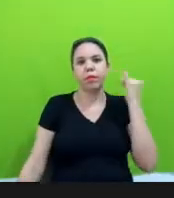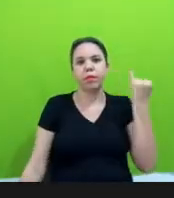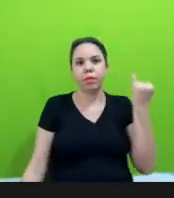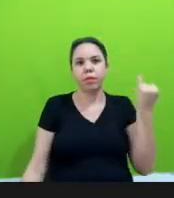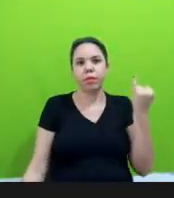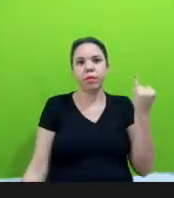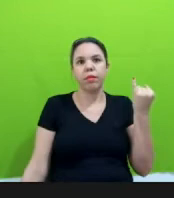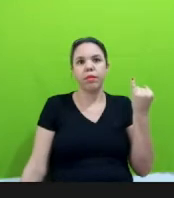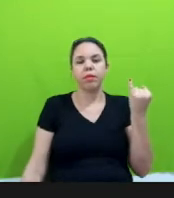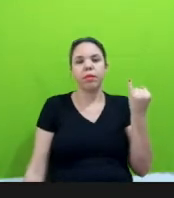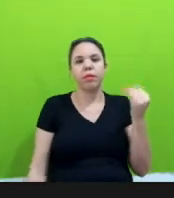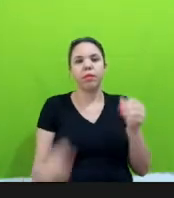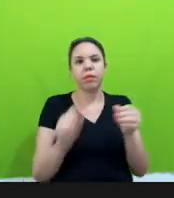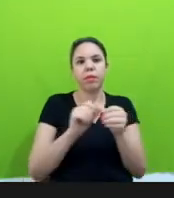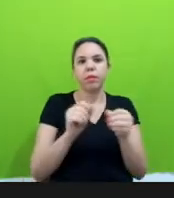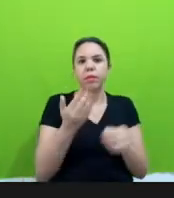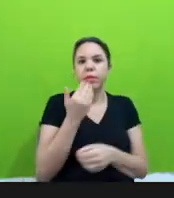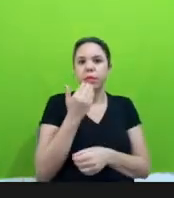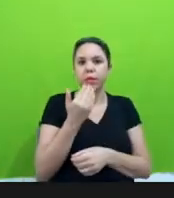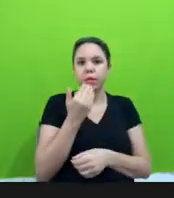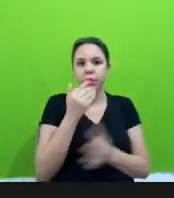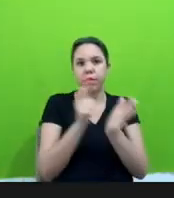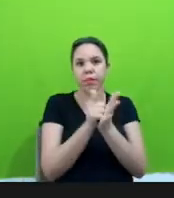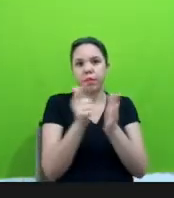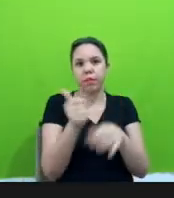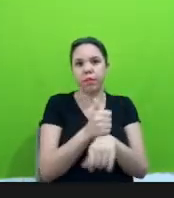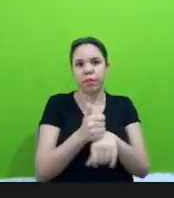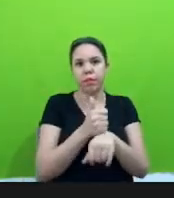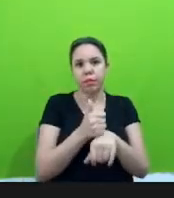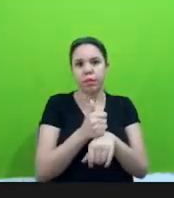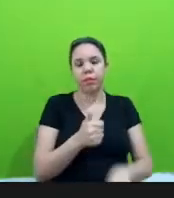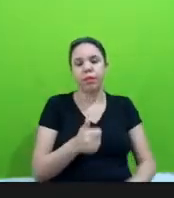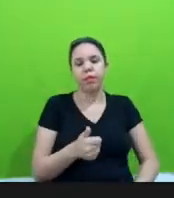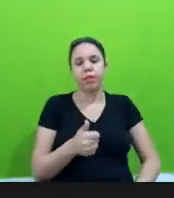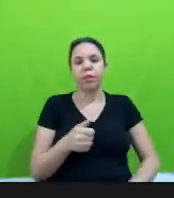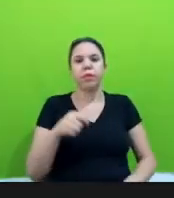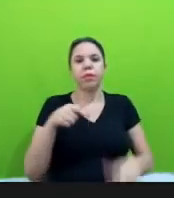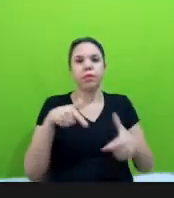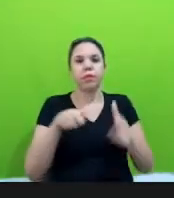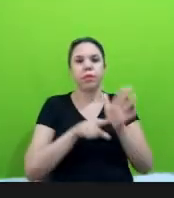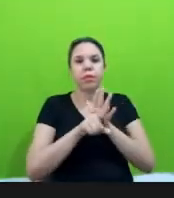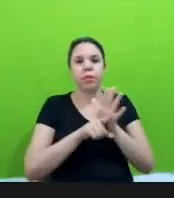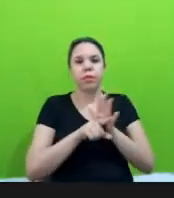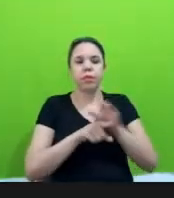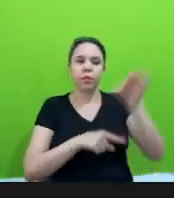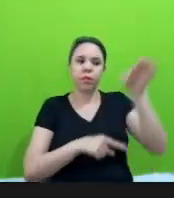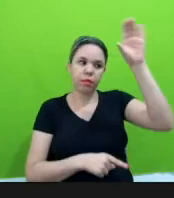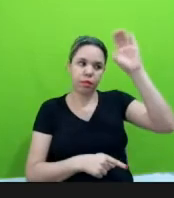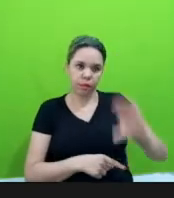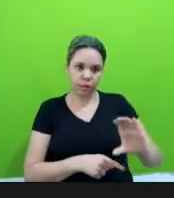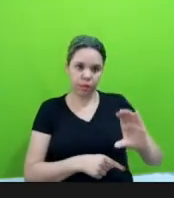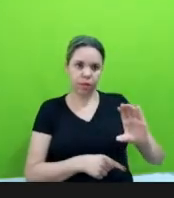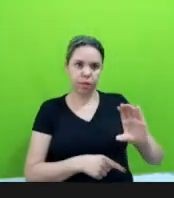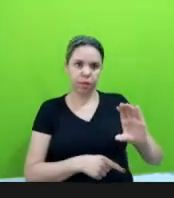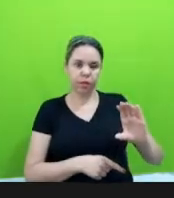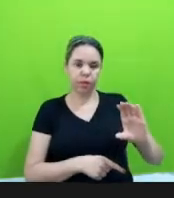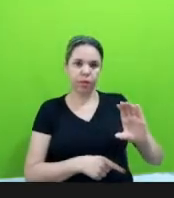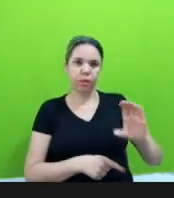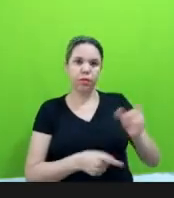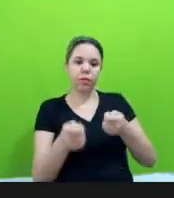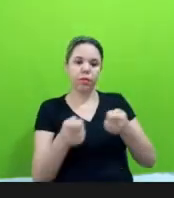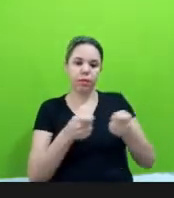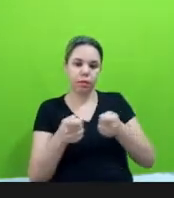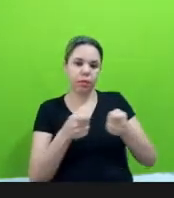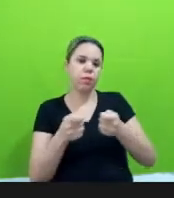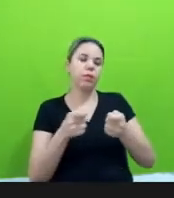gente faz o pedido, o jornalista, alguém que trabalha com pesquisa, o cidadão que é entusiasta do controle social,